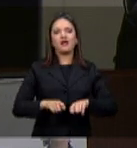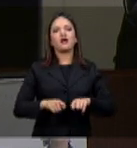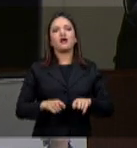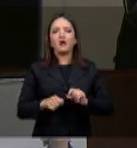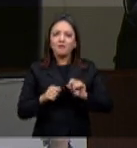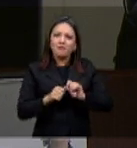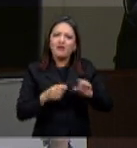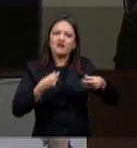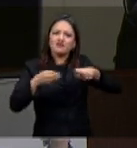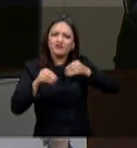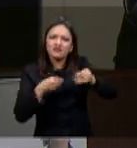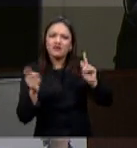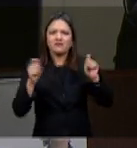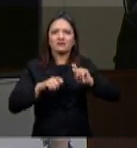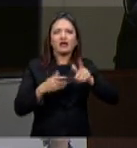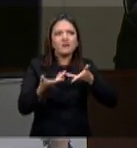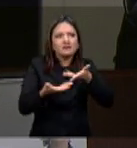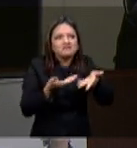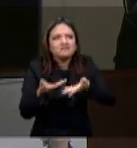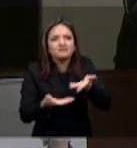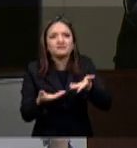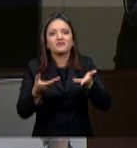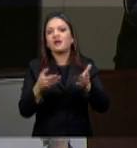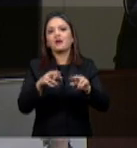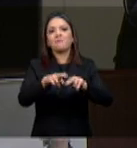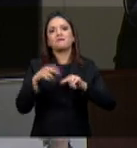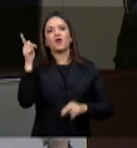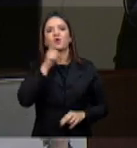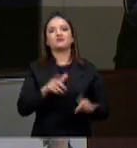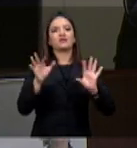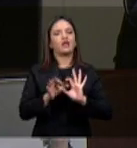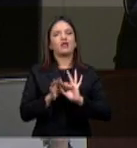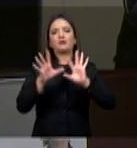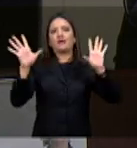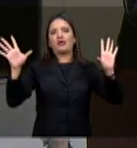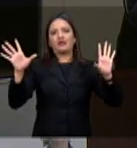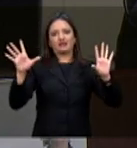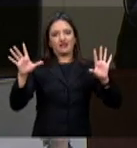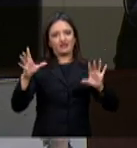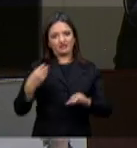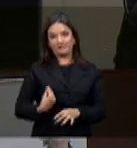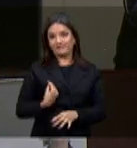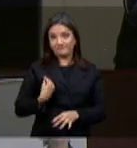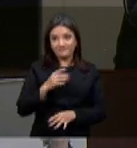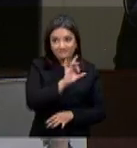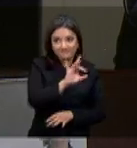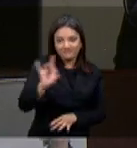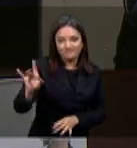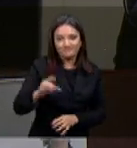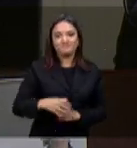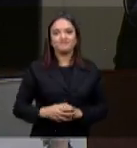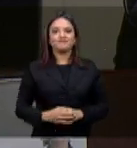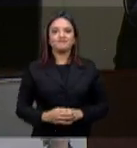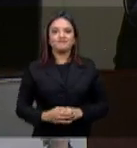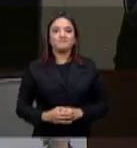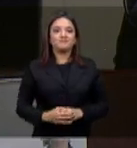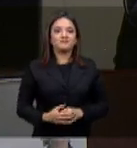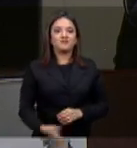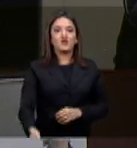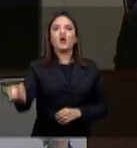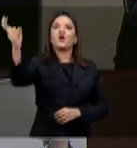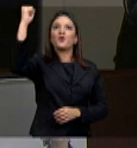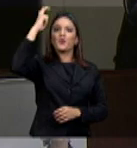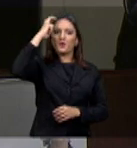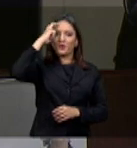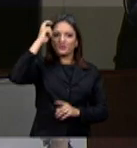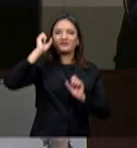negociado sempre em favor da liberdade e do bem-estar de cada existência. A cultura, essa sim, pode voar